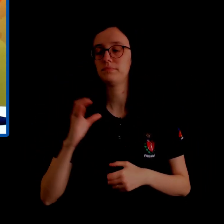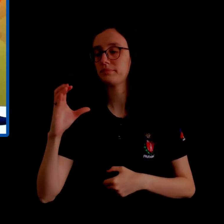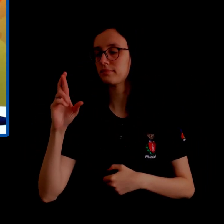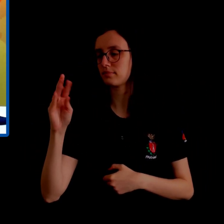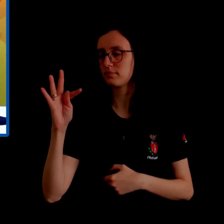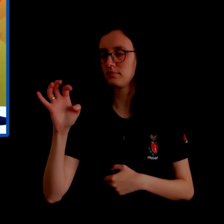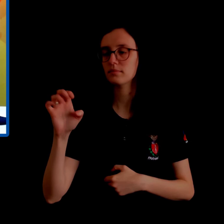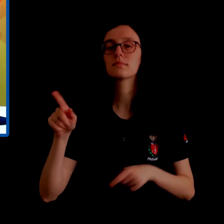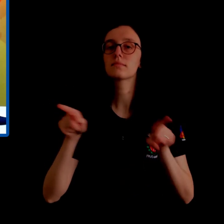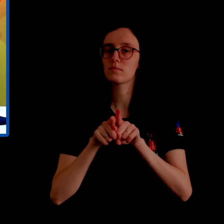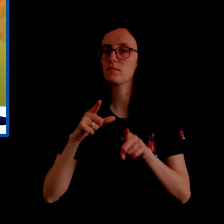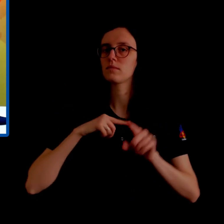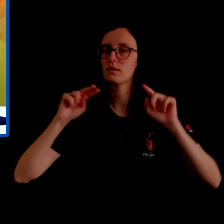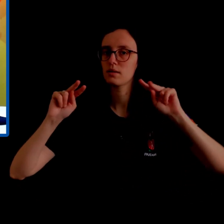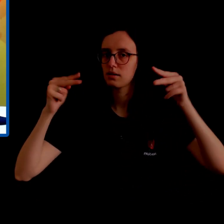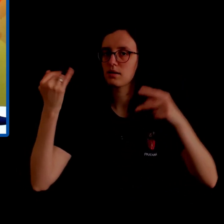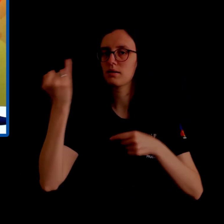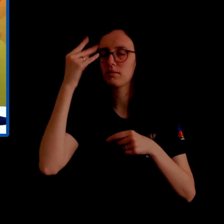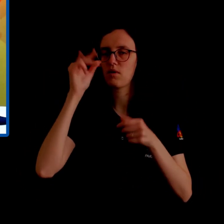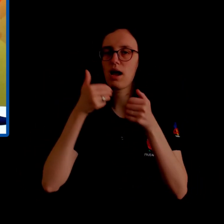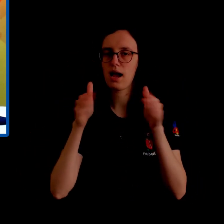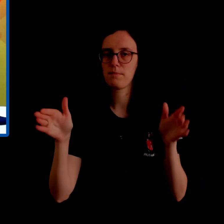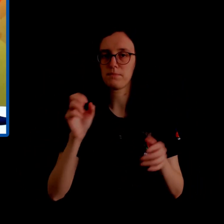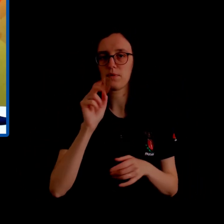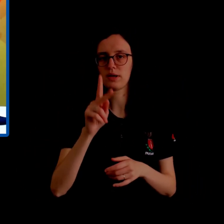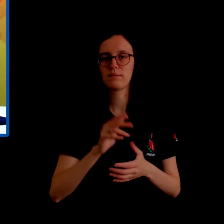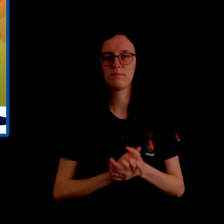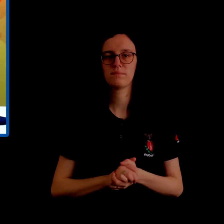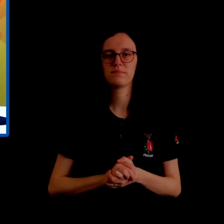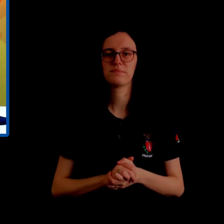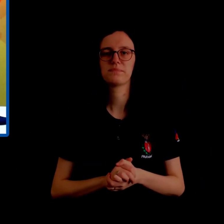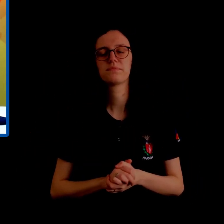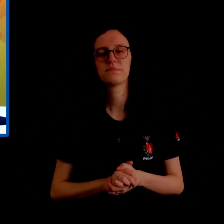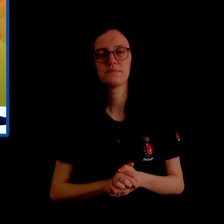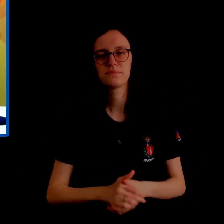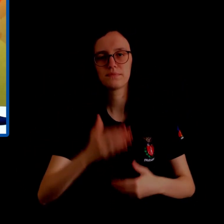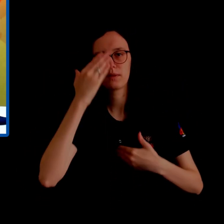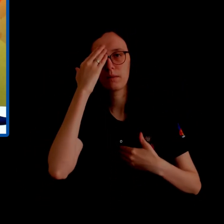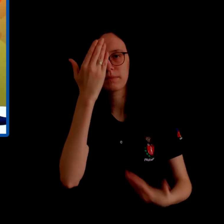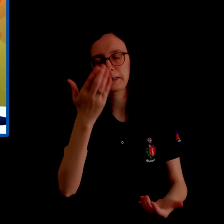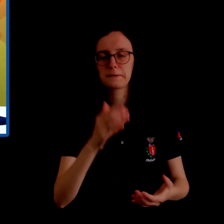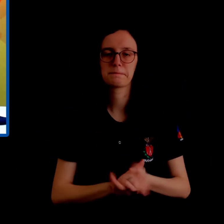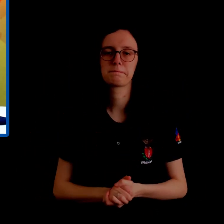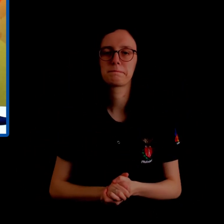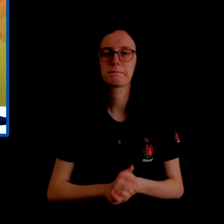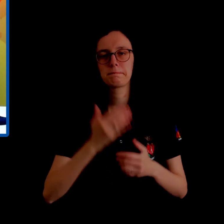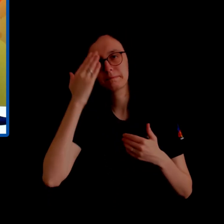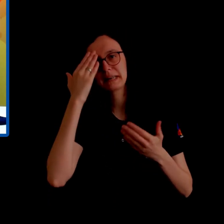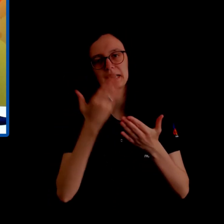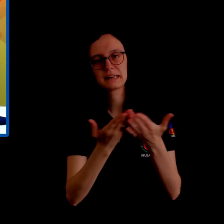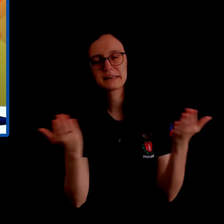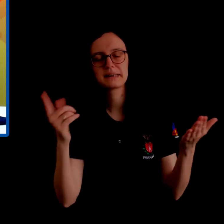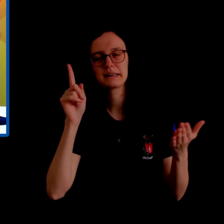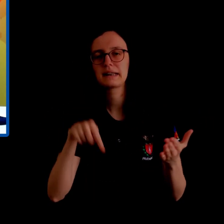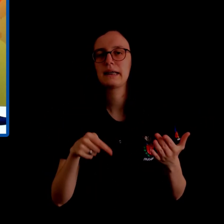tá? E ela vai ficar super aberta, tá certo? Muito obrigado, gente,